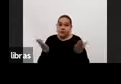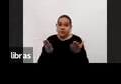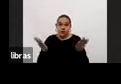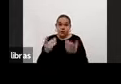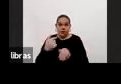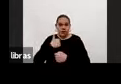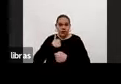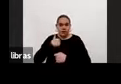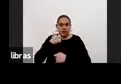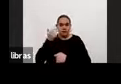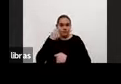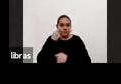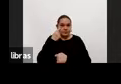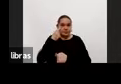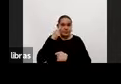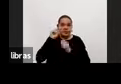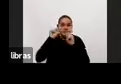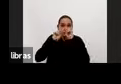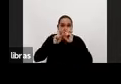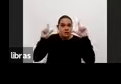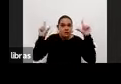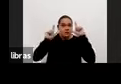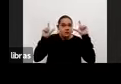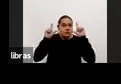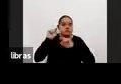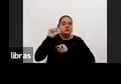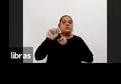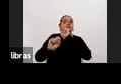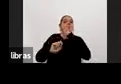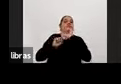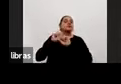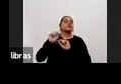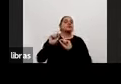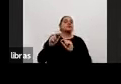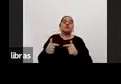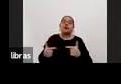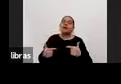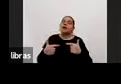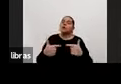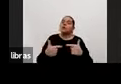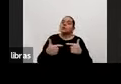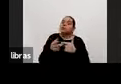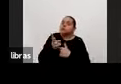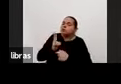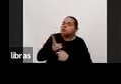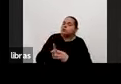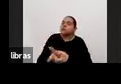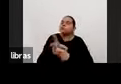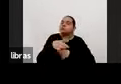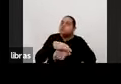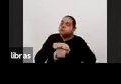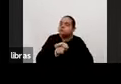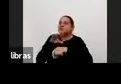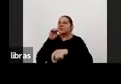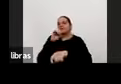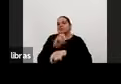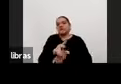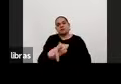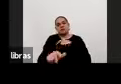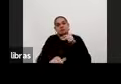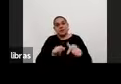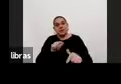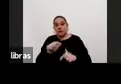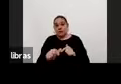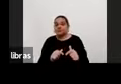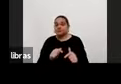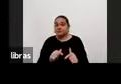na conjuntura para a luta permanente pelo emprego, que se